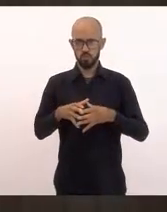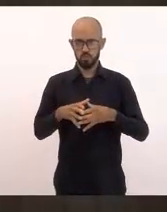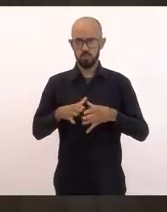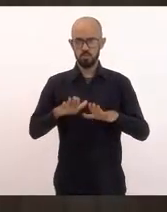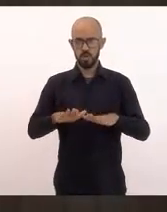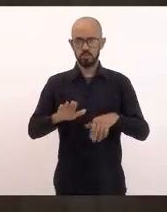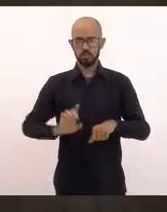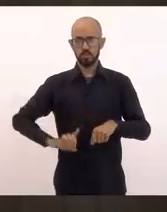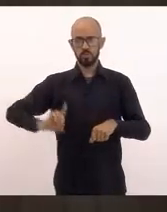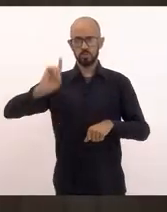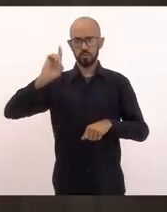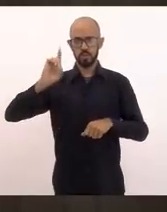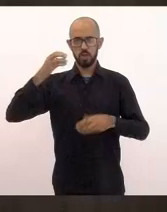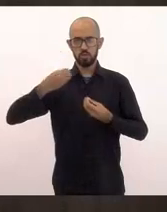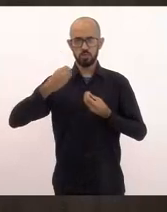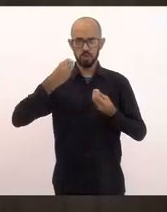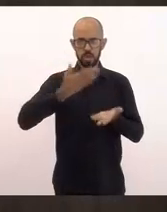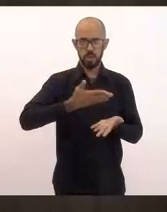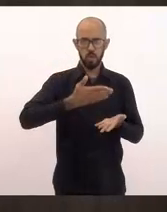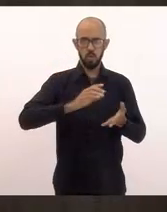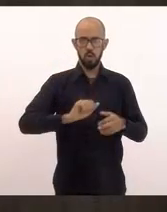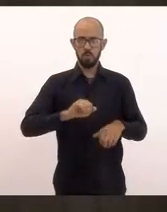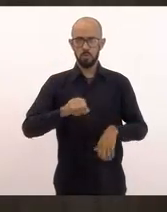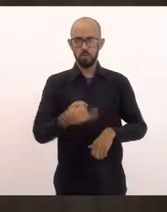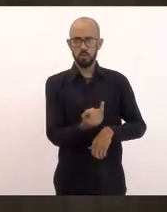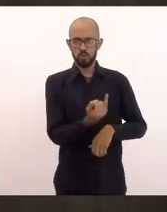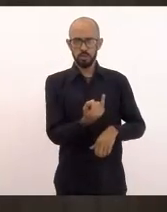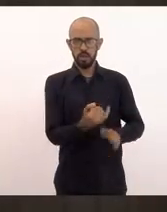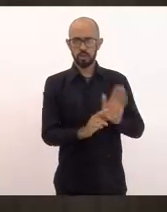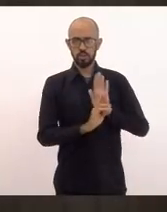aqui representando a nossa